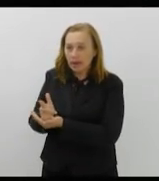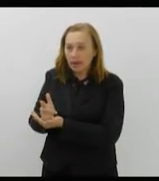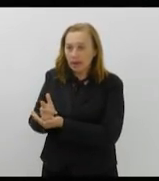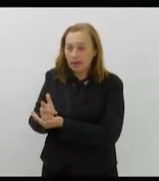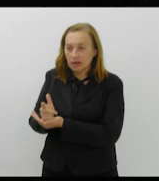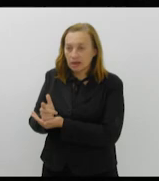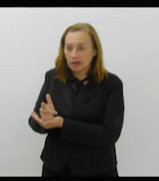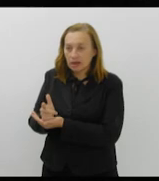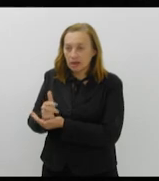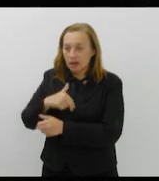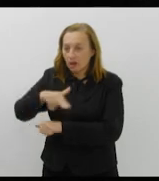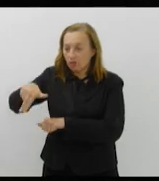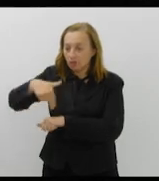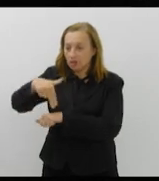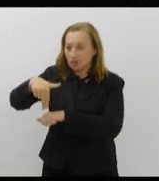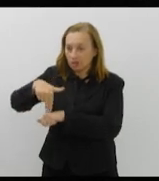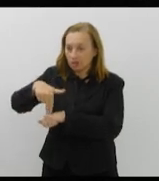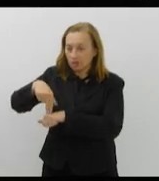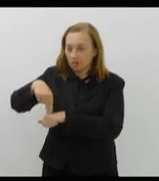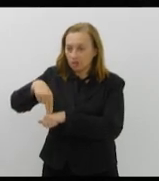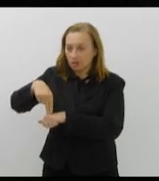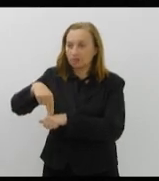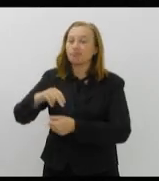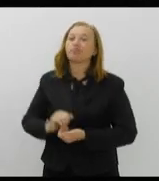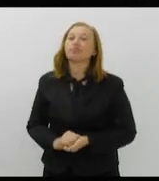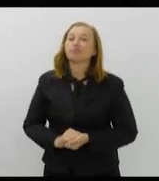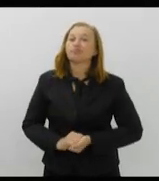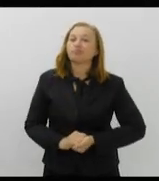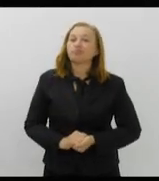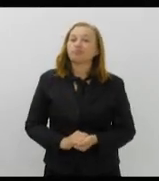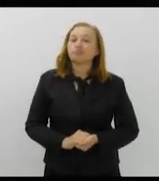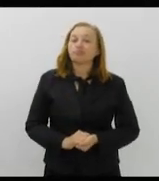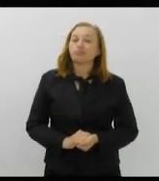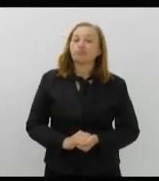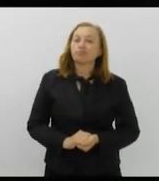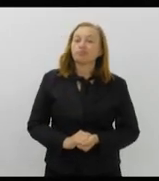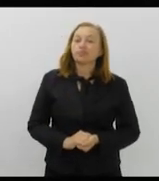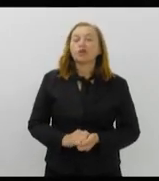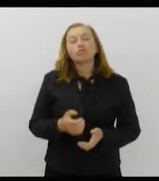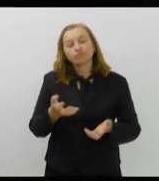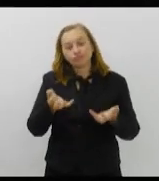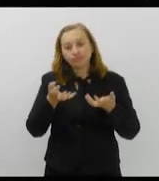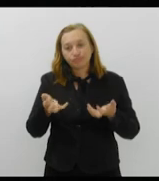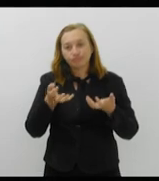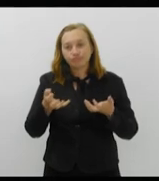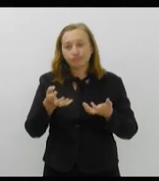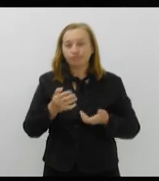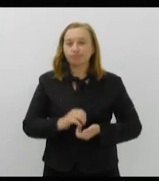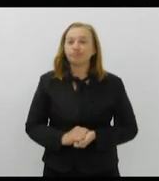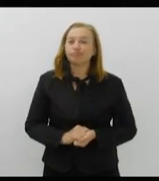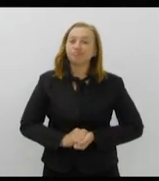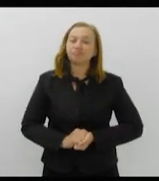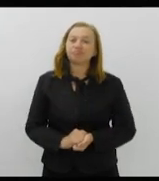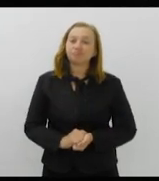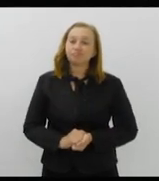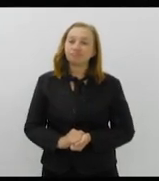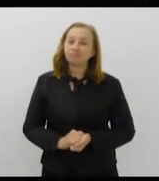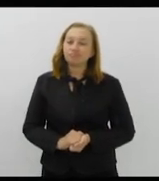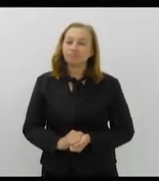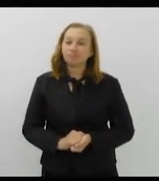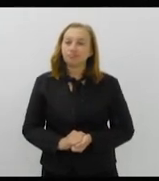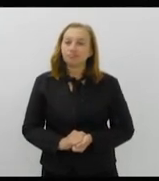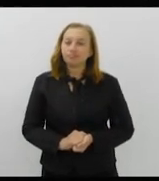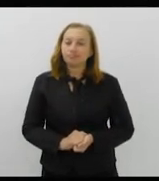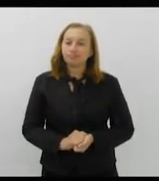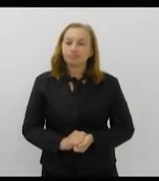com a união que eu queria atualizar o